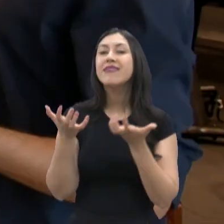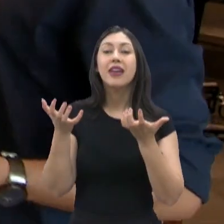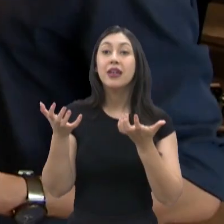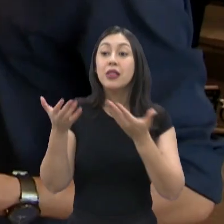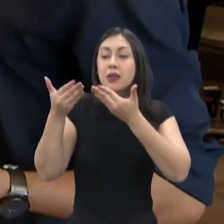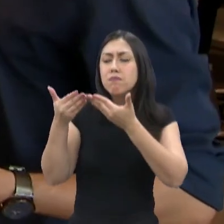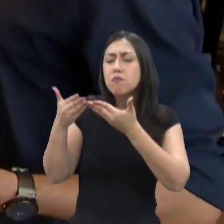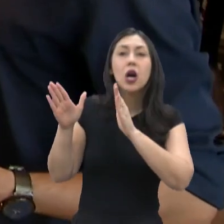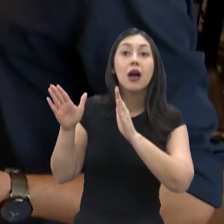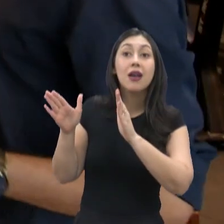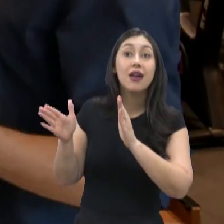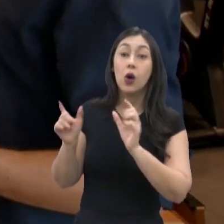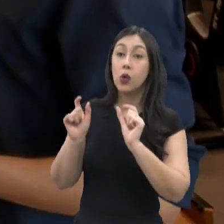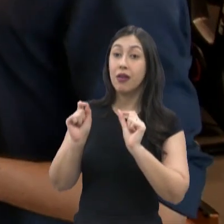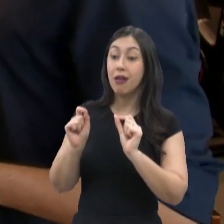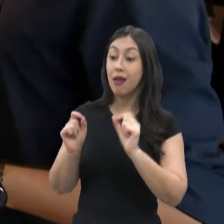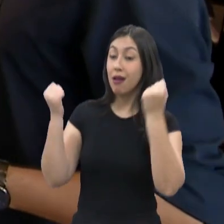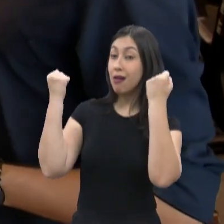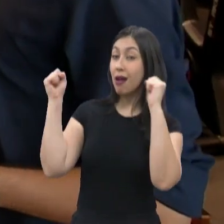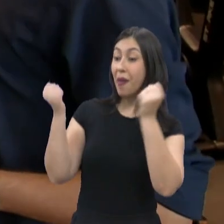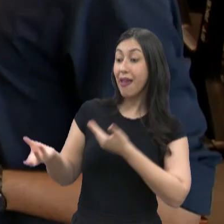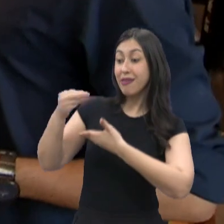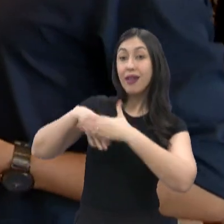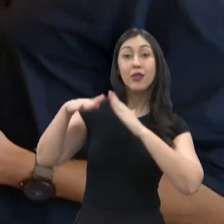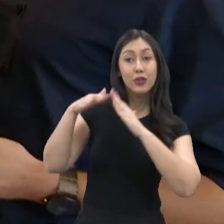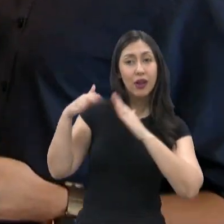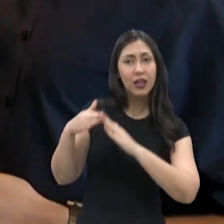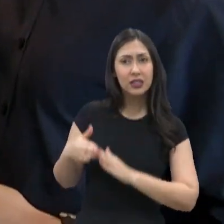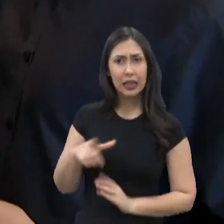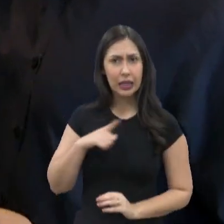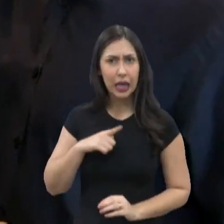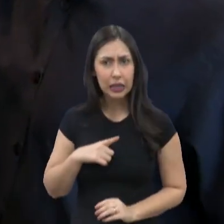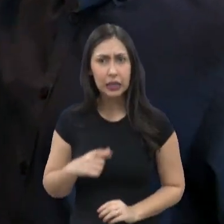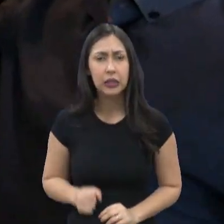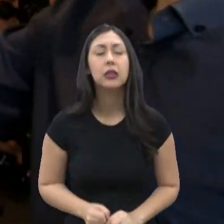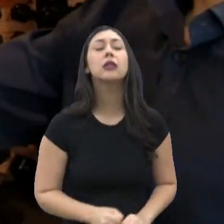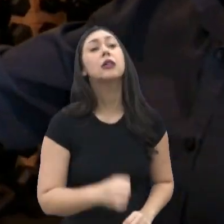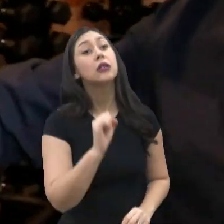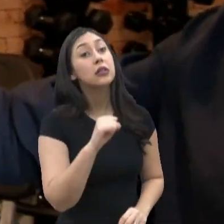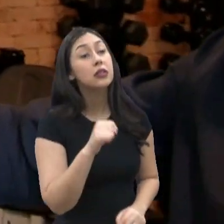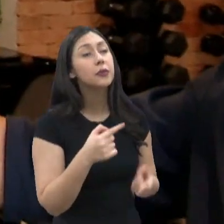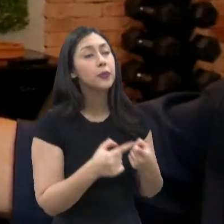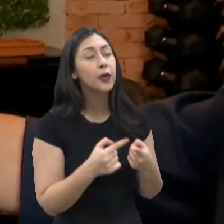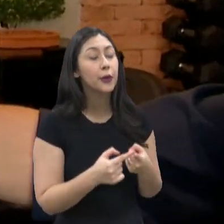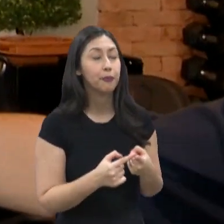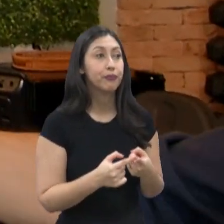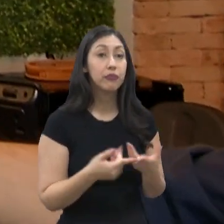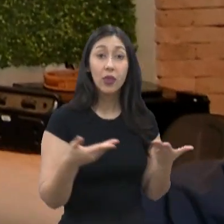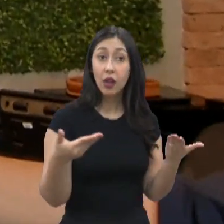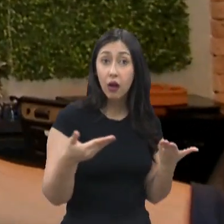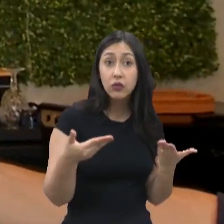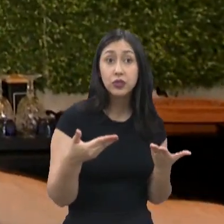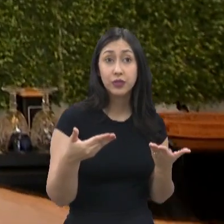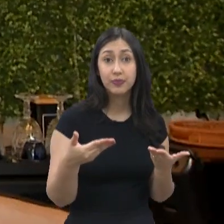pequena academia na sua casa, né? Essa demanda também tem crescido aqui na cidade? Sim, porque hoje sabe-se que as pessoas, 75%